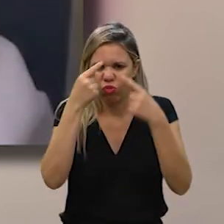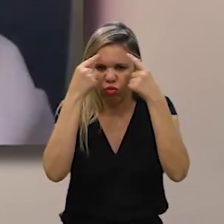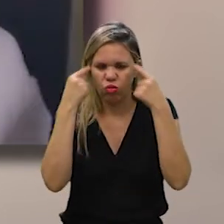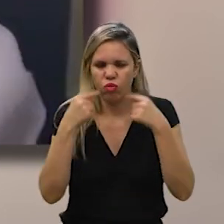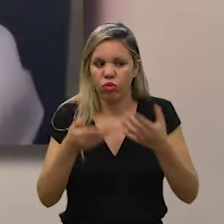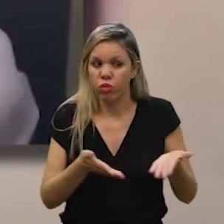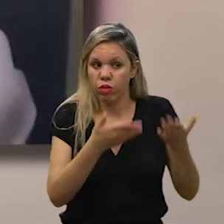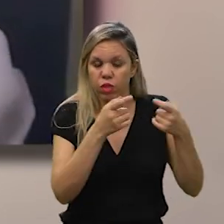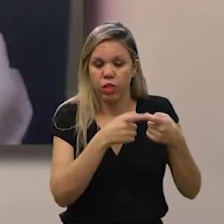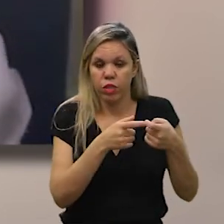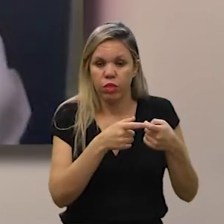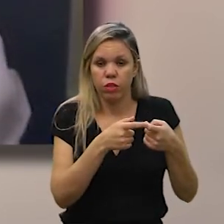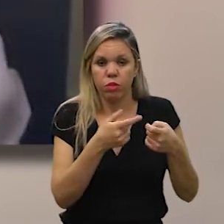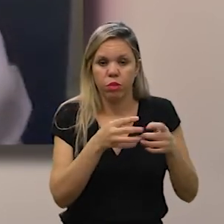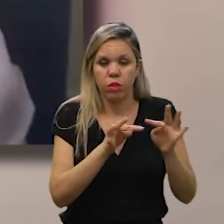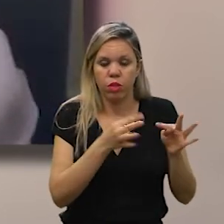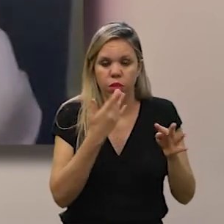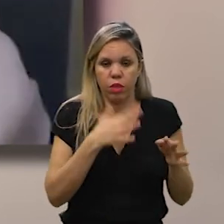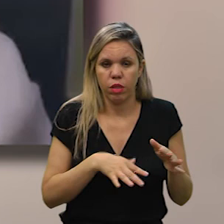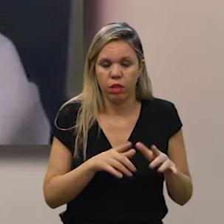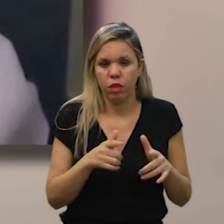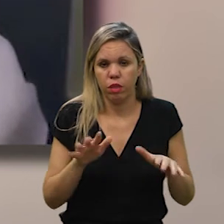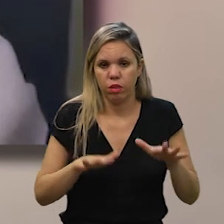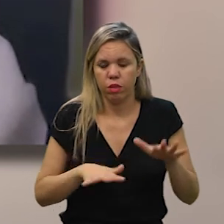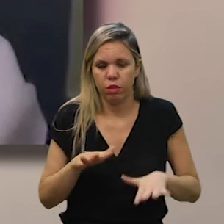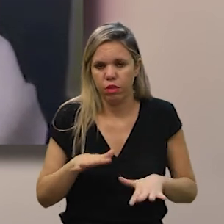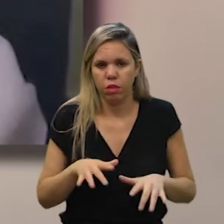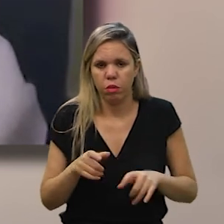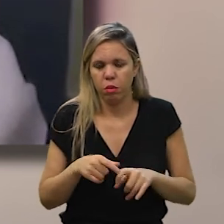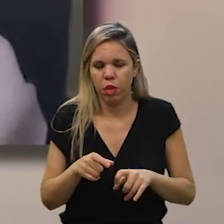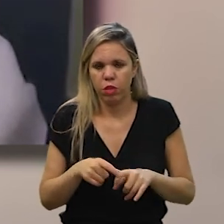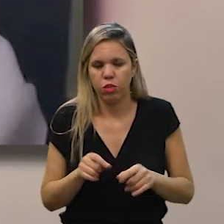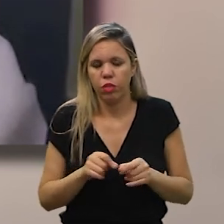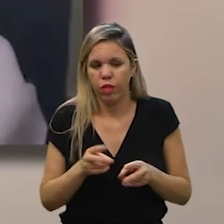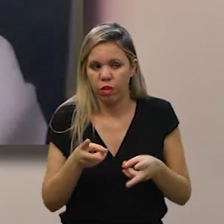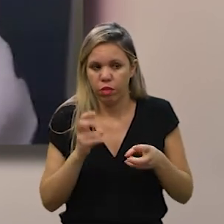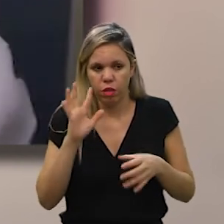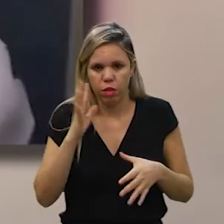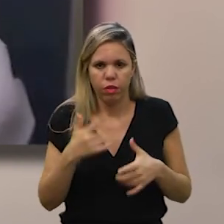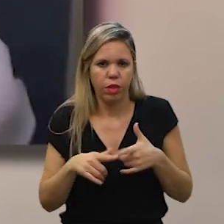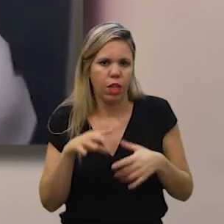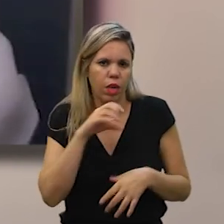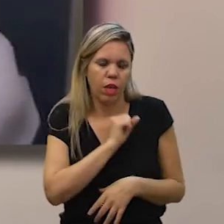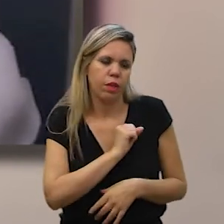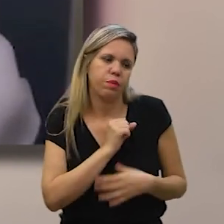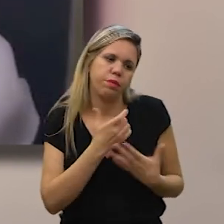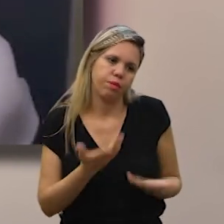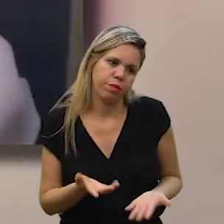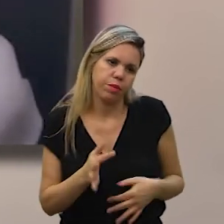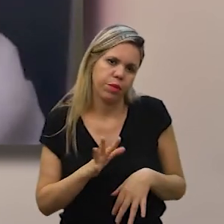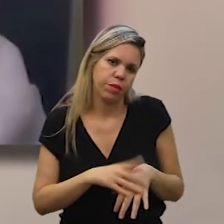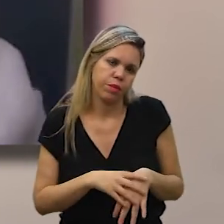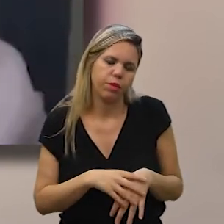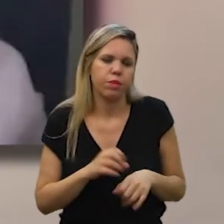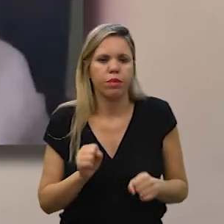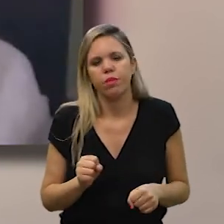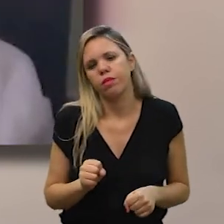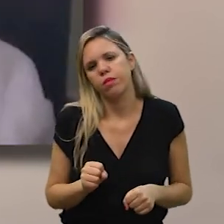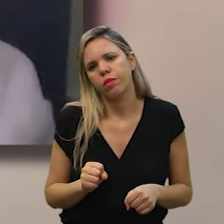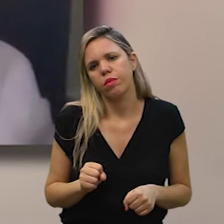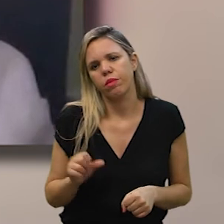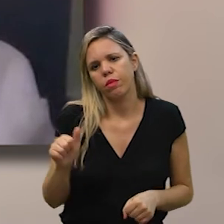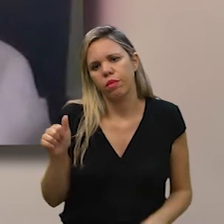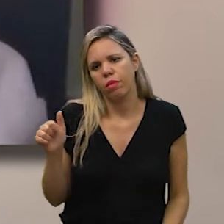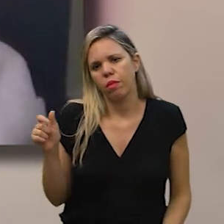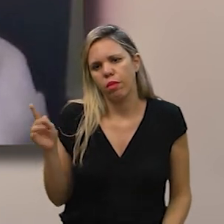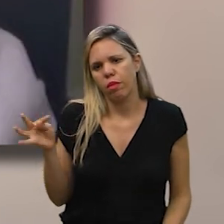no rosto, leva no pediatra. Na grande maioria das vezes, o pediatra consegue resolver o caso dessa doença, que pode ser uma